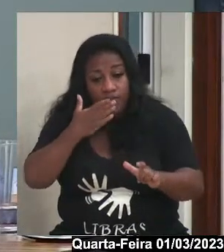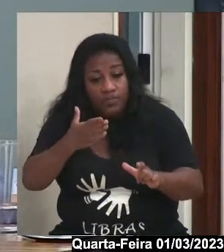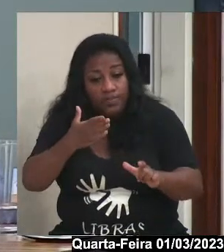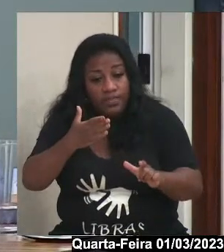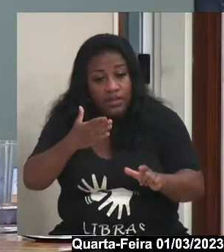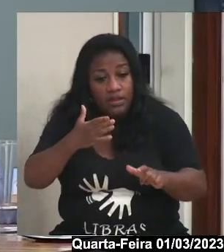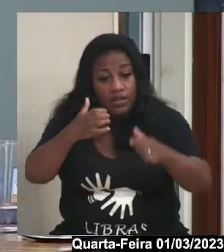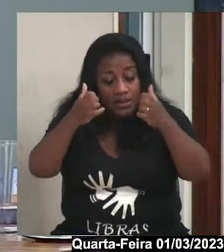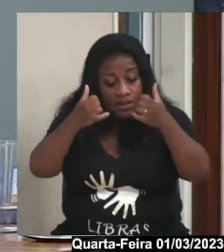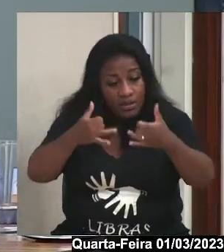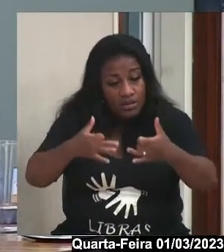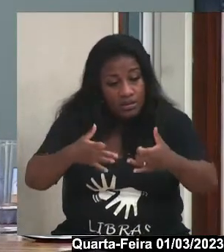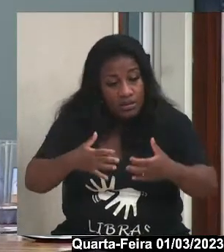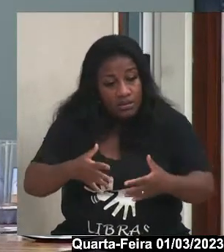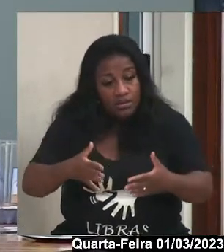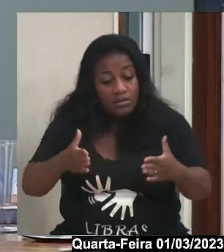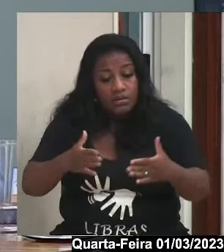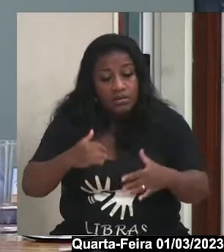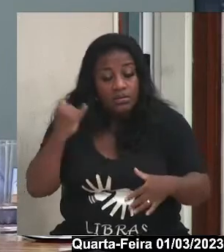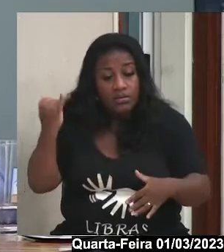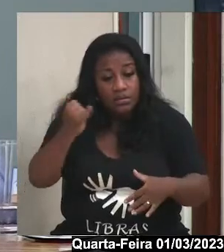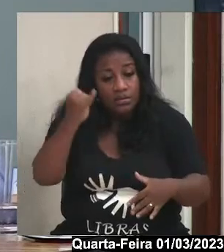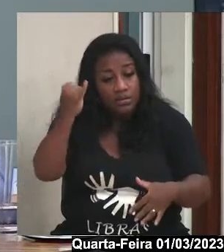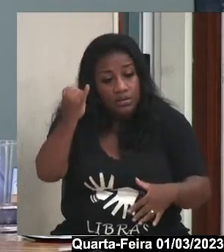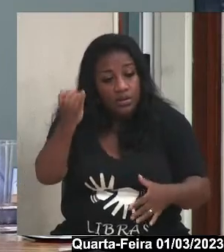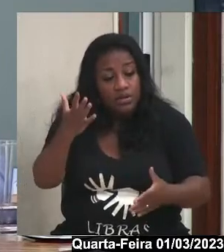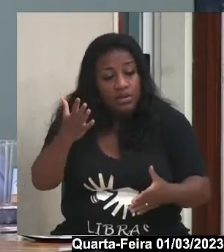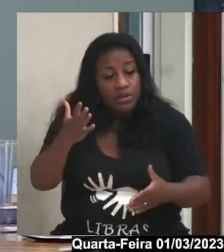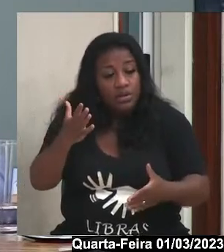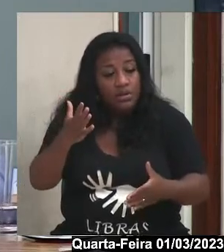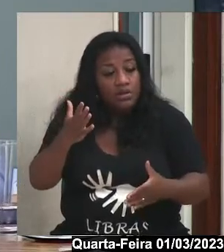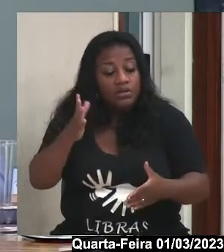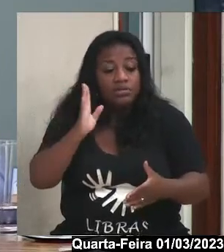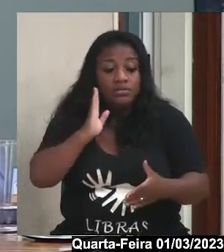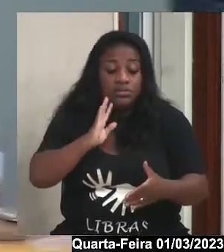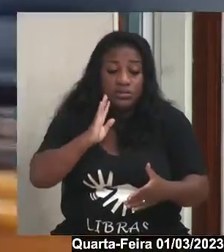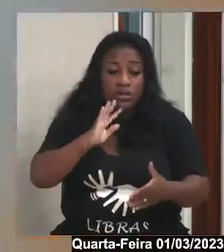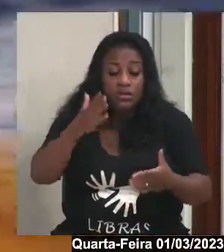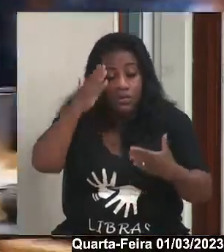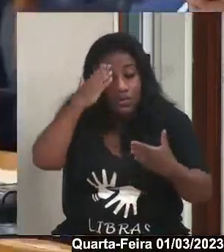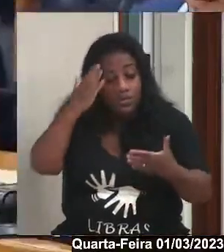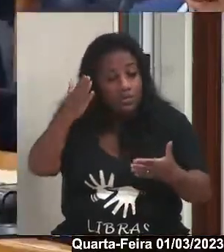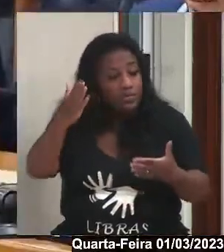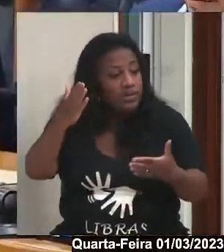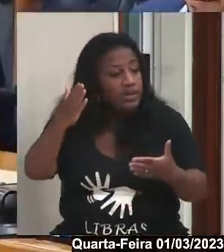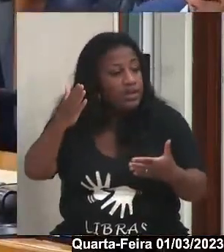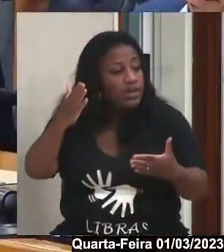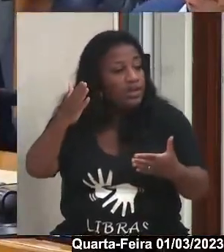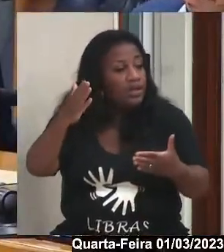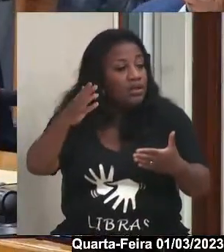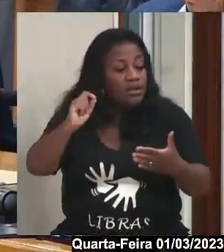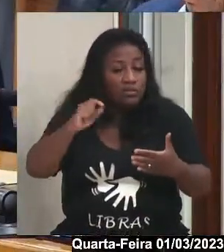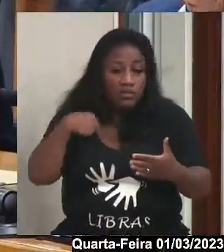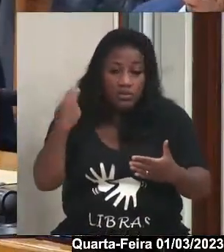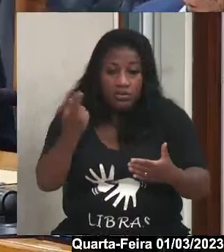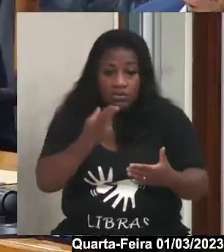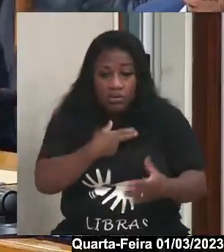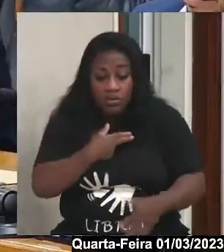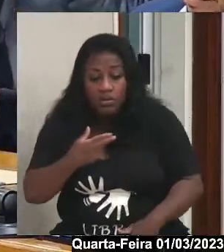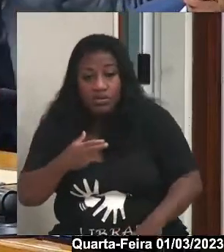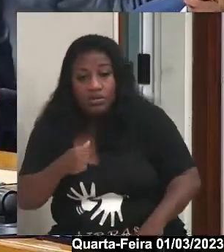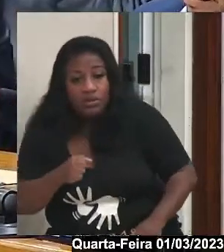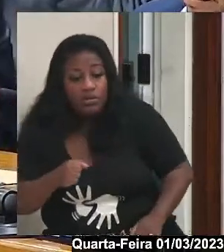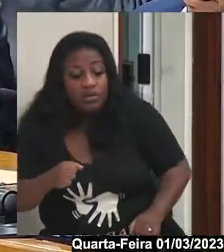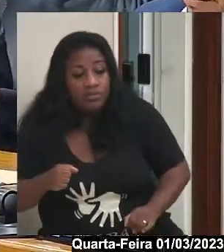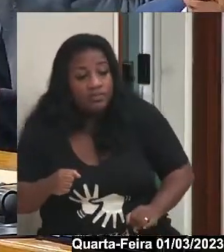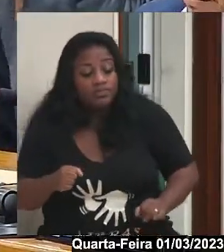explicações com base na solicitação do vereador Dedé. Beleza, obrigado. Então, que passe, que seja passado à